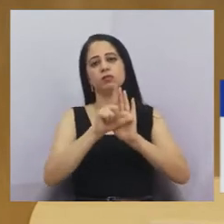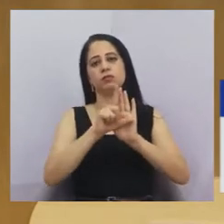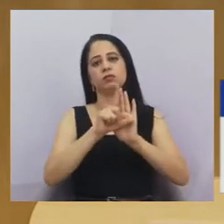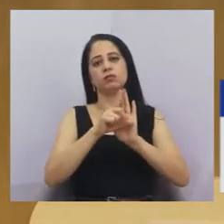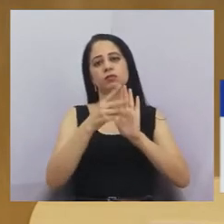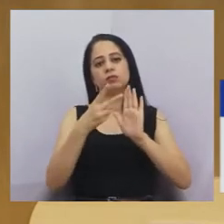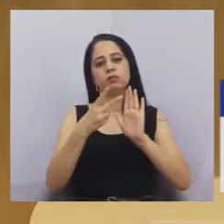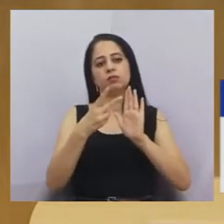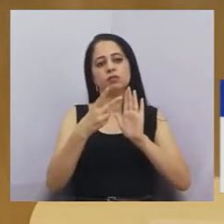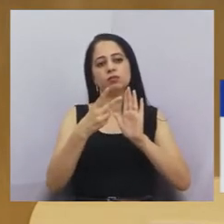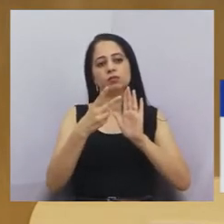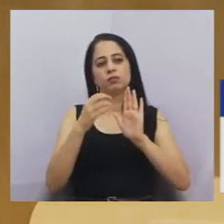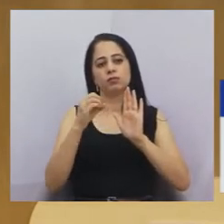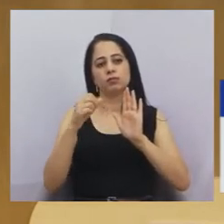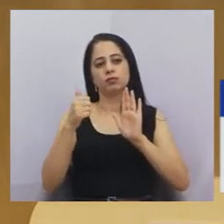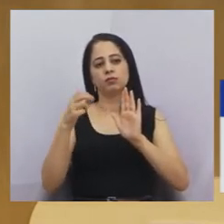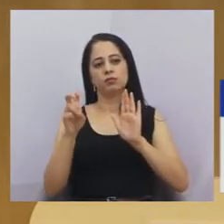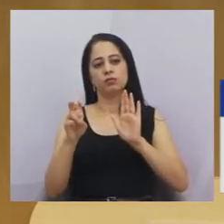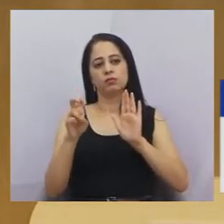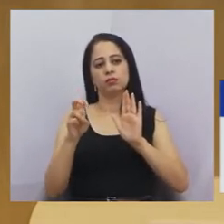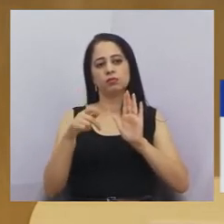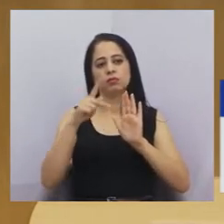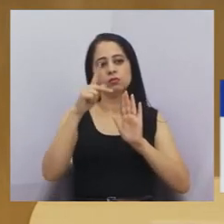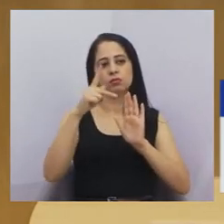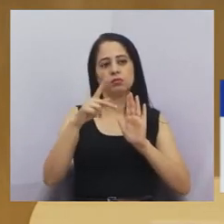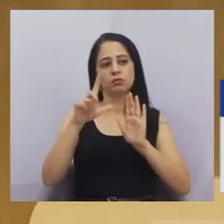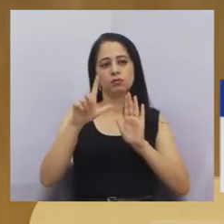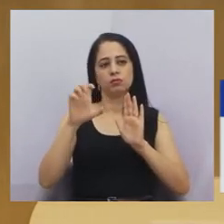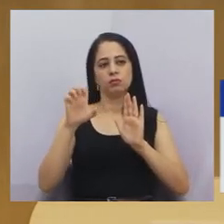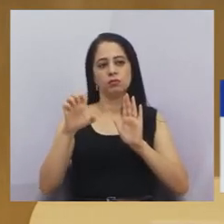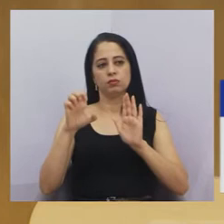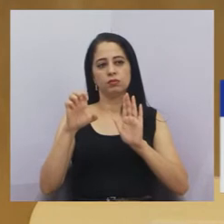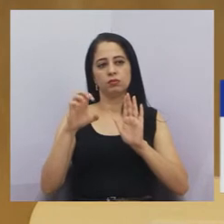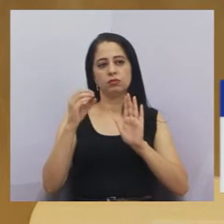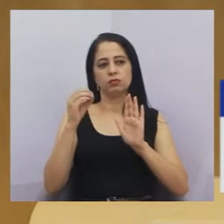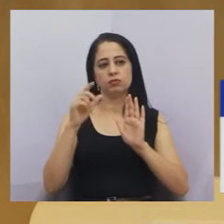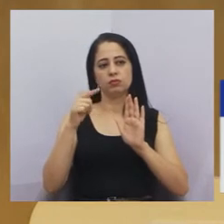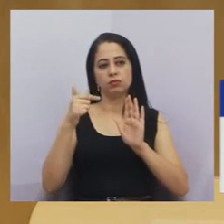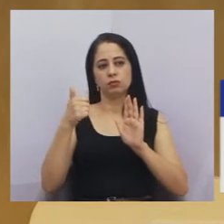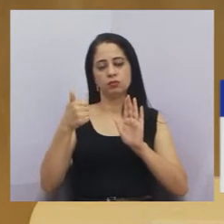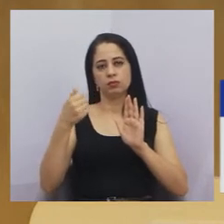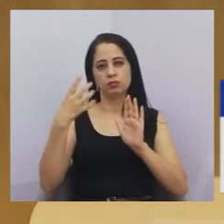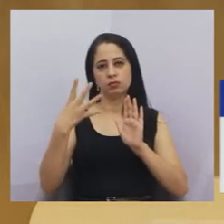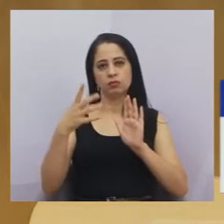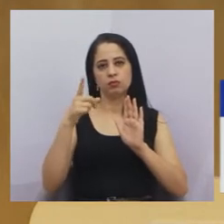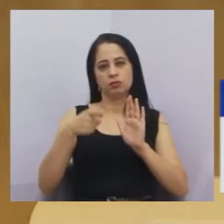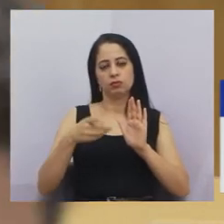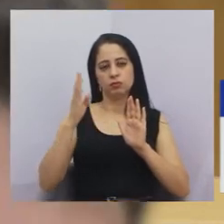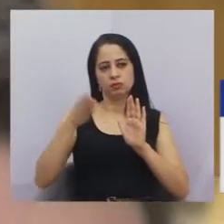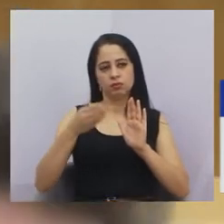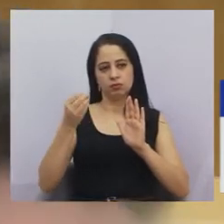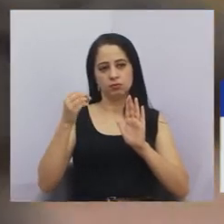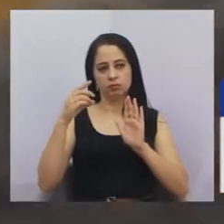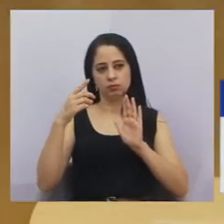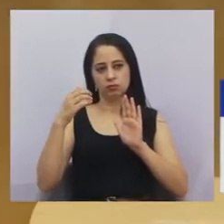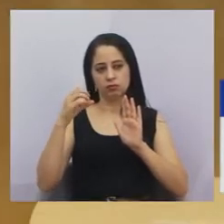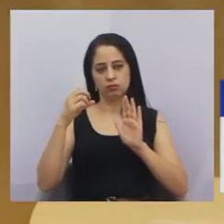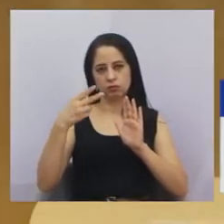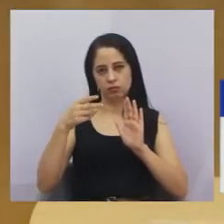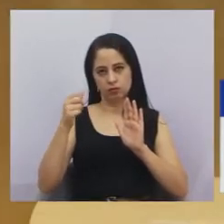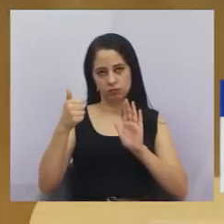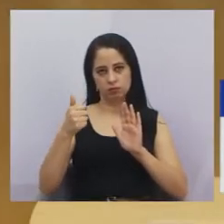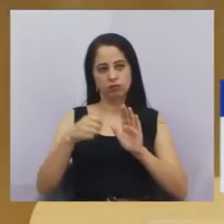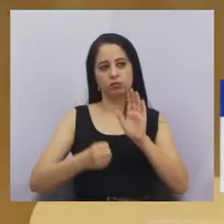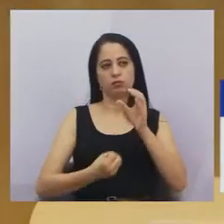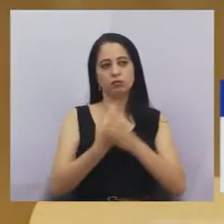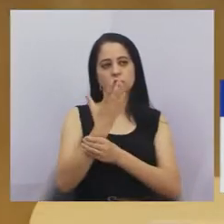de 2021, PLE número 014/2021, que cria a SEIDH,